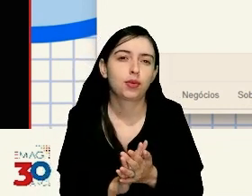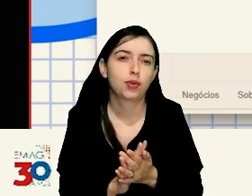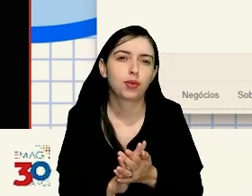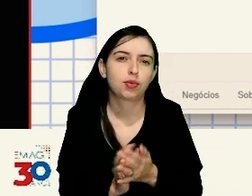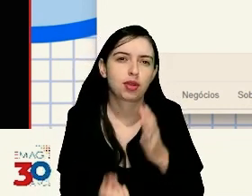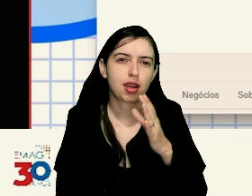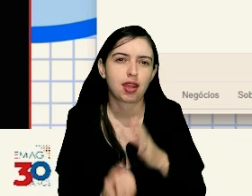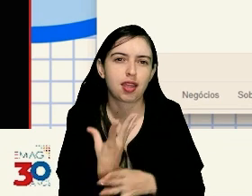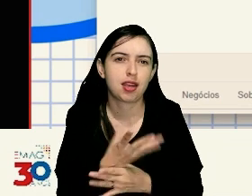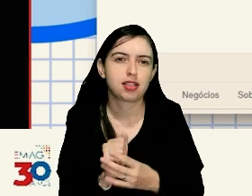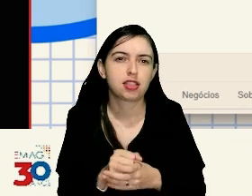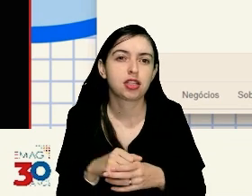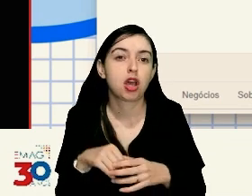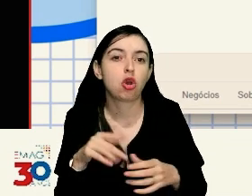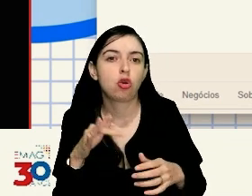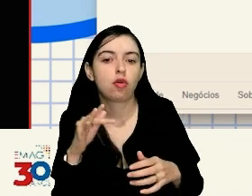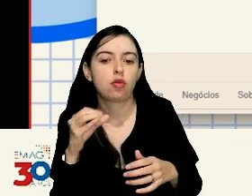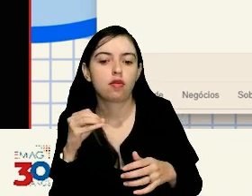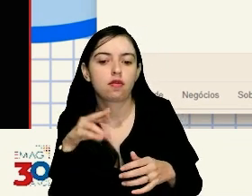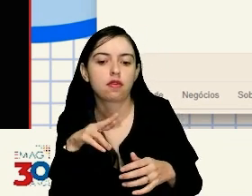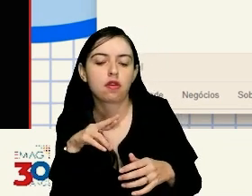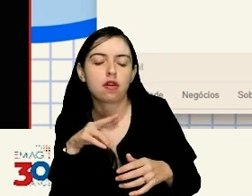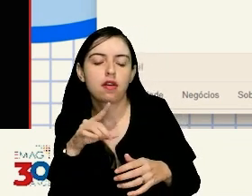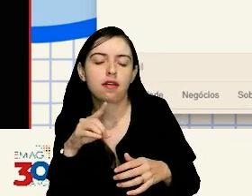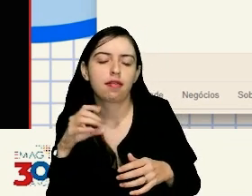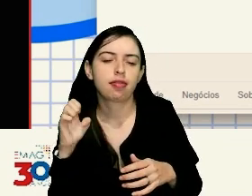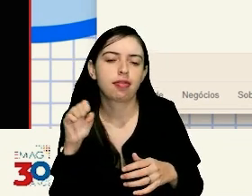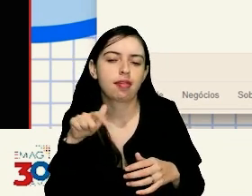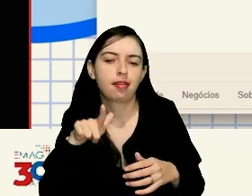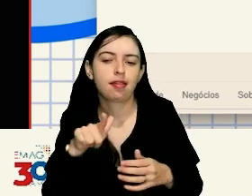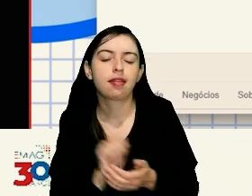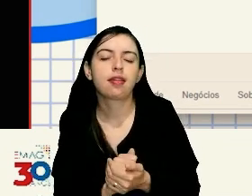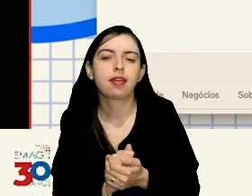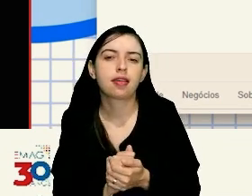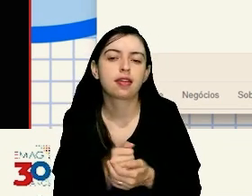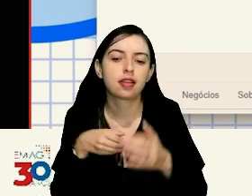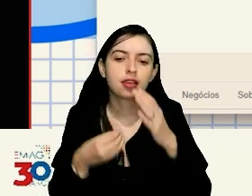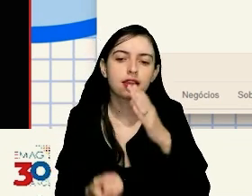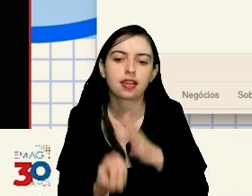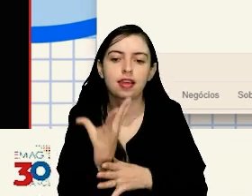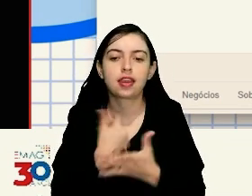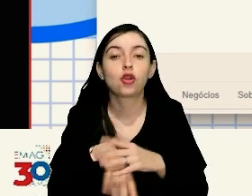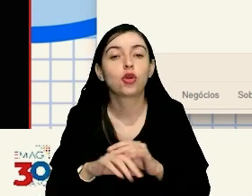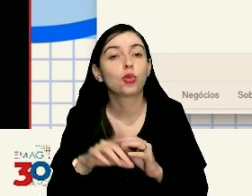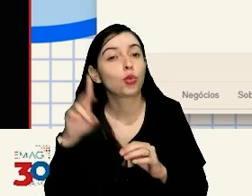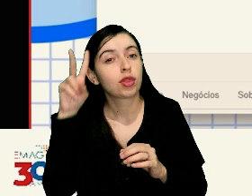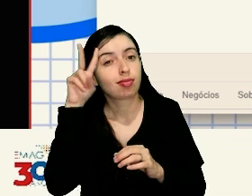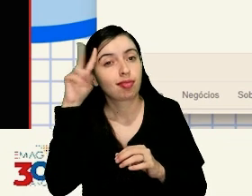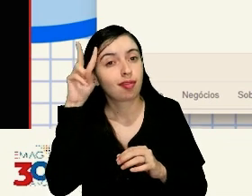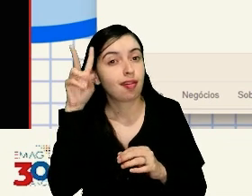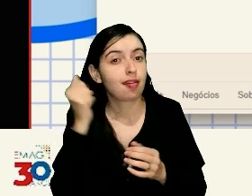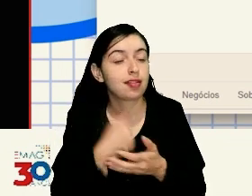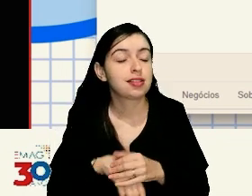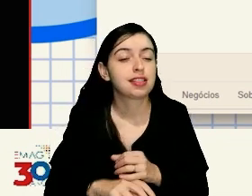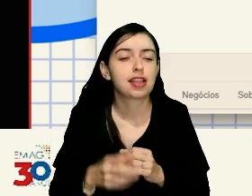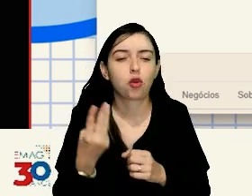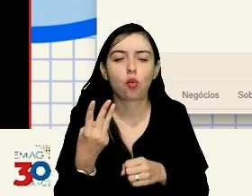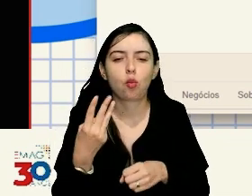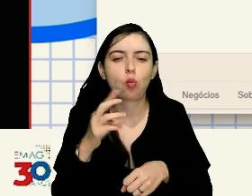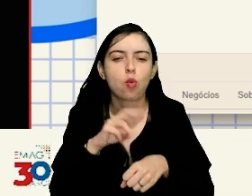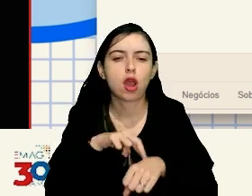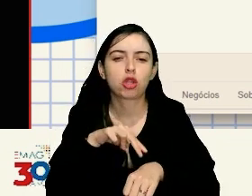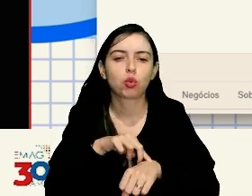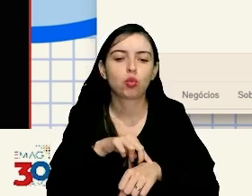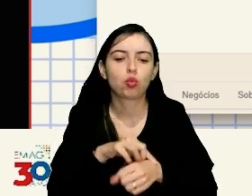minha vontade de trabalhar e estudar, nasceu nessa terça-feira, às 4 horas da manhã, quando eu abri meu laptop e escrevi